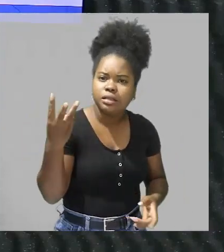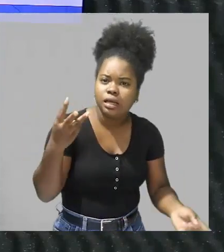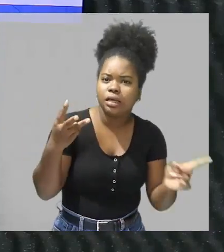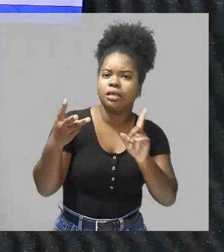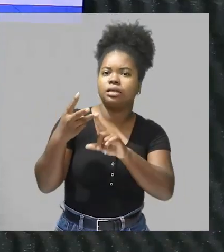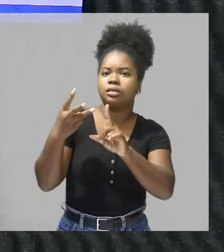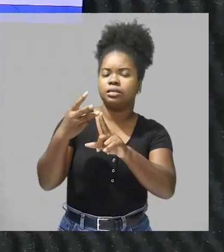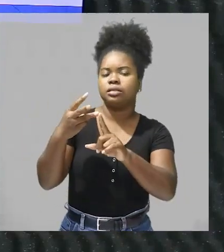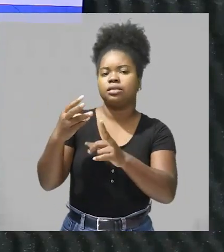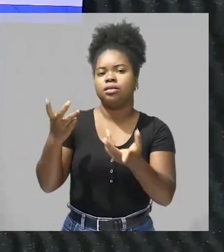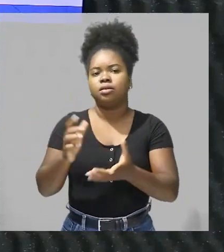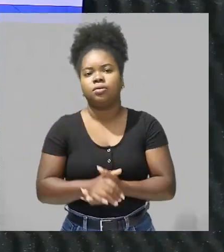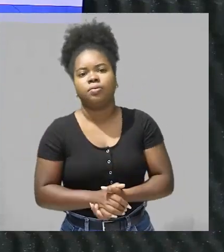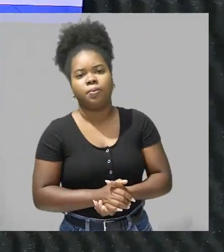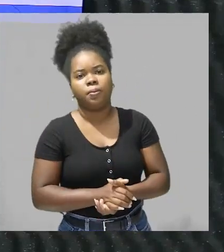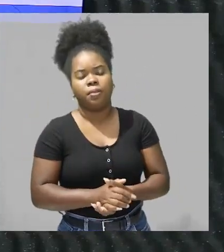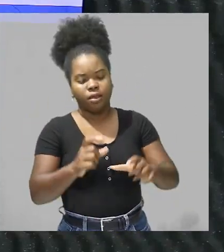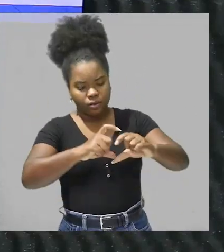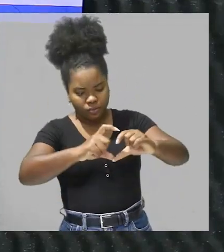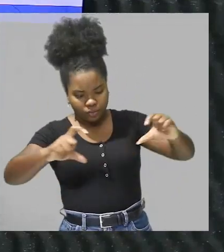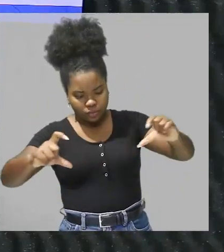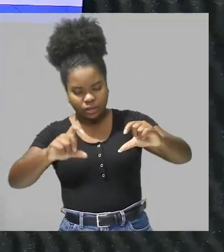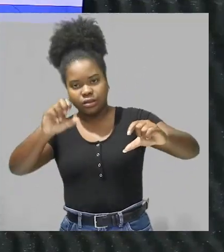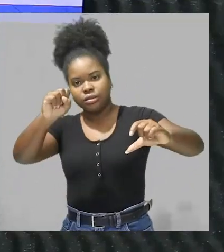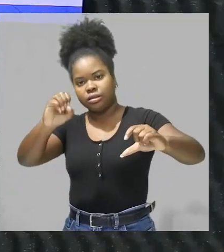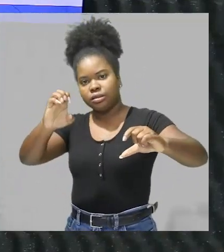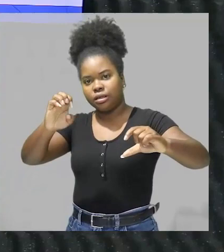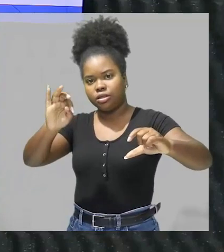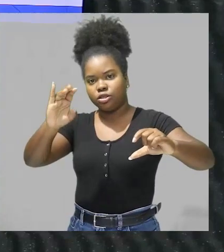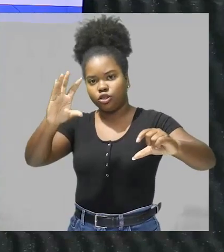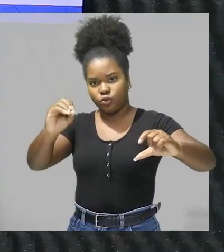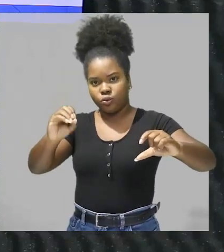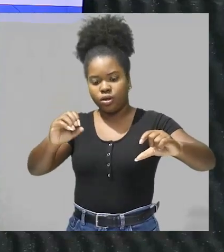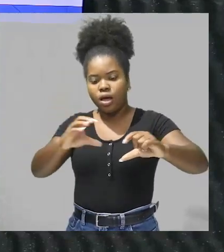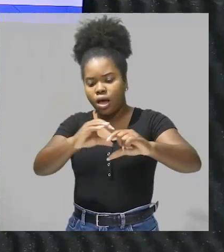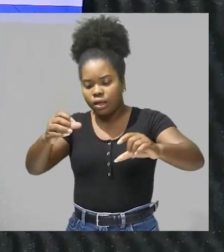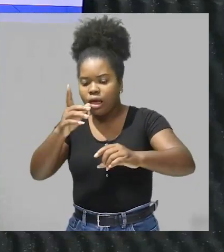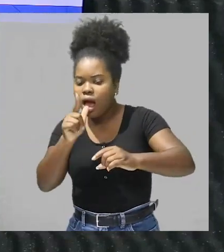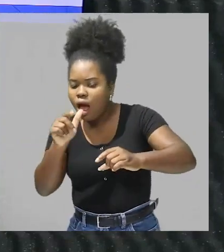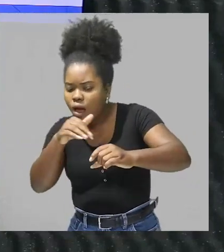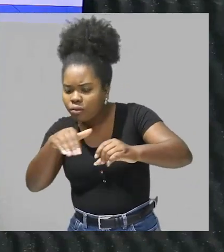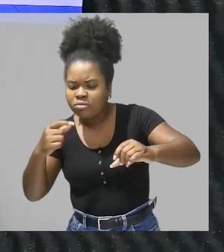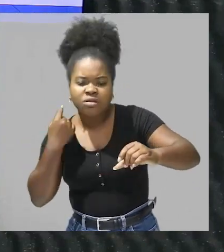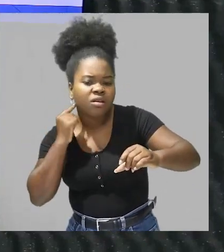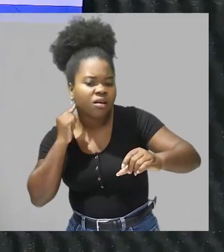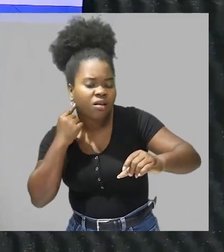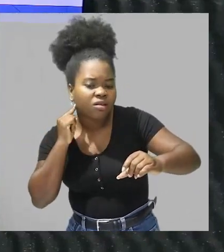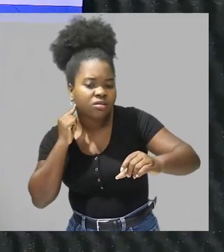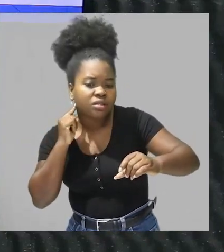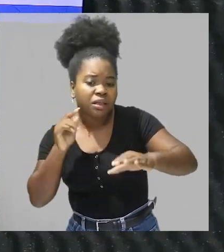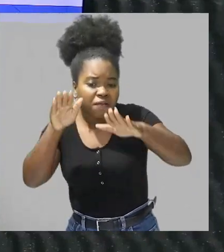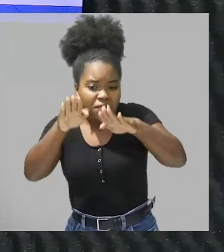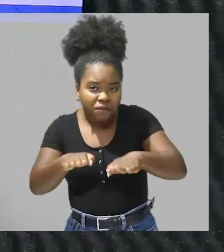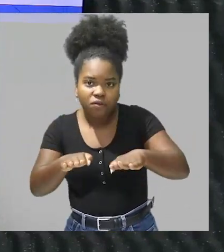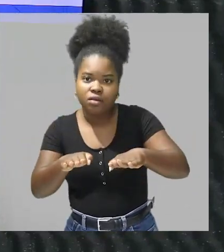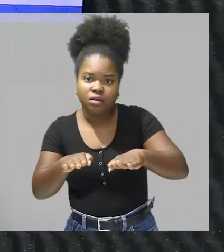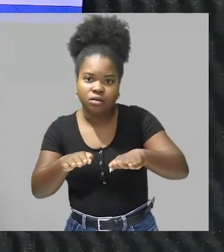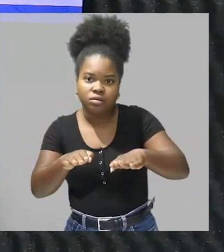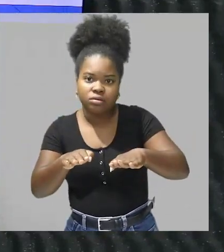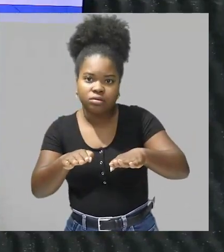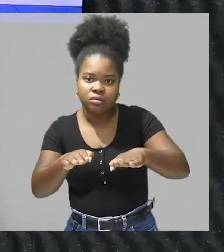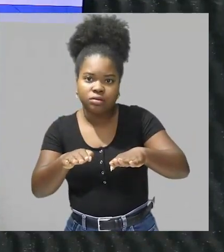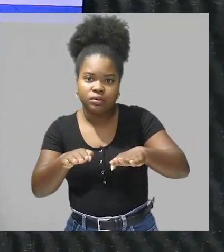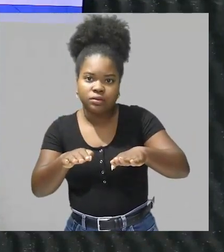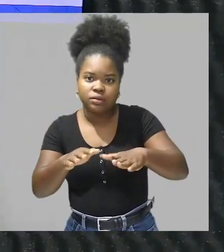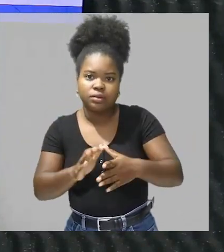séptico aqui o esgoto deve ficar em repouso por um período relativamente maior que nas outras